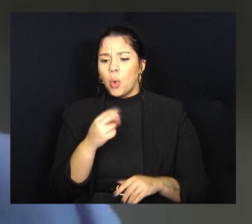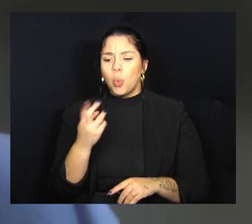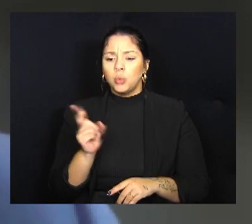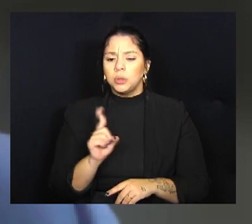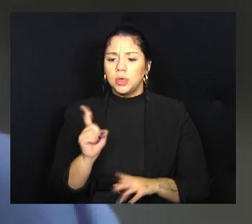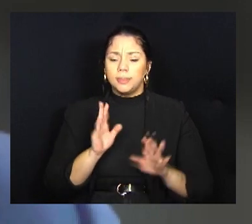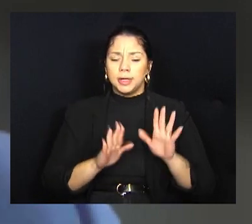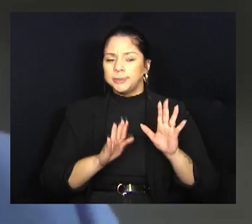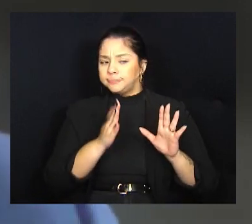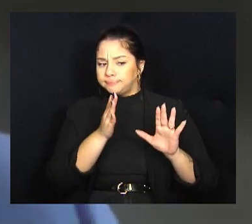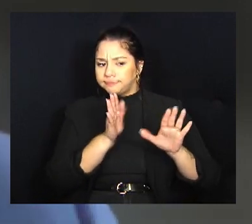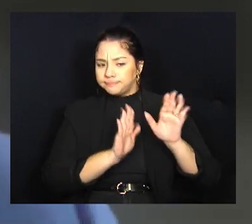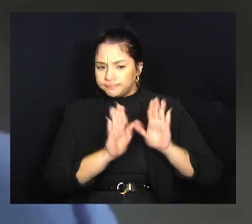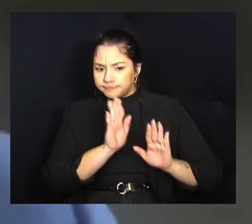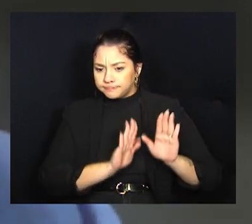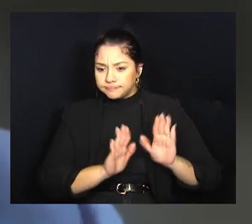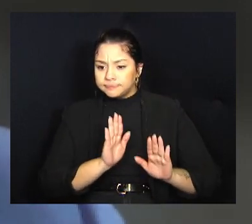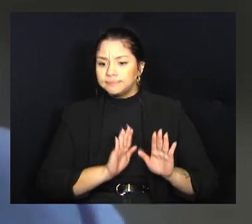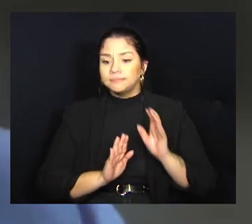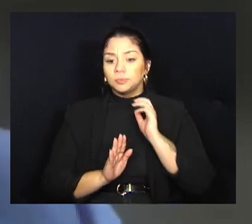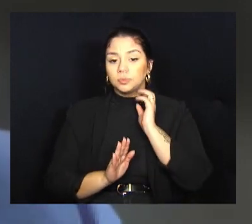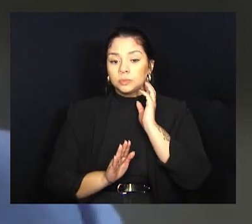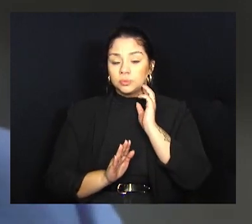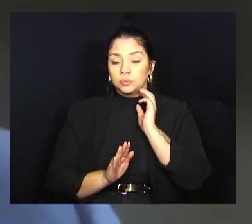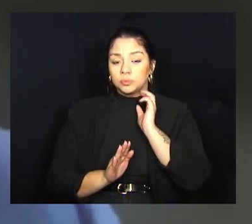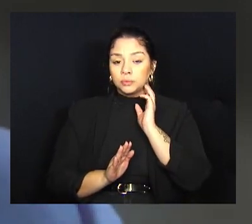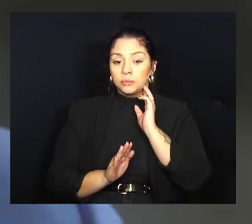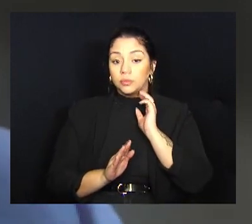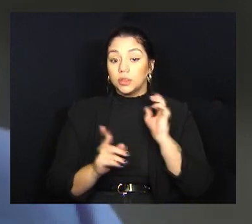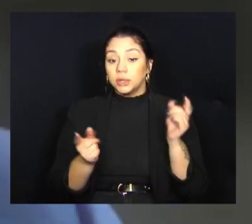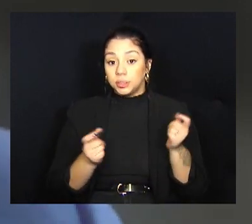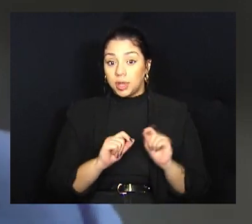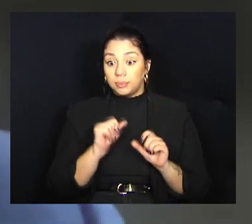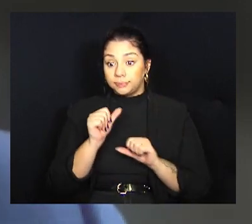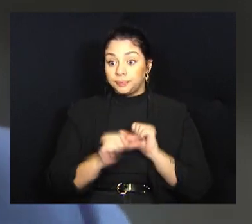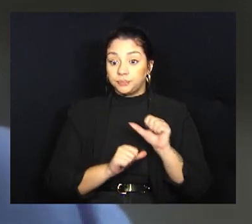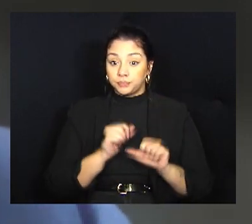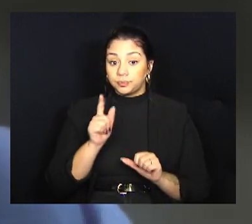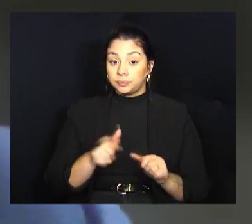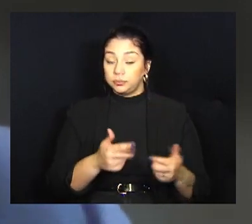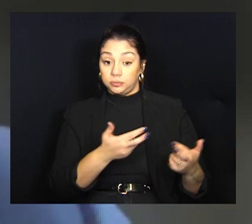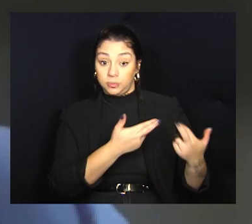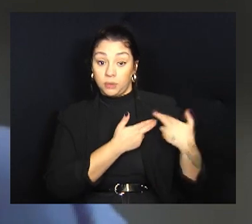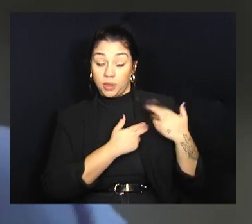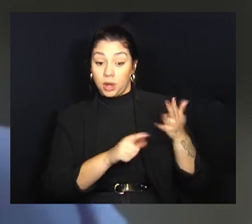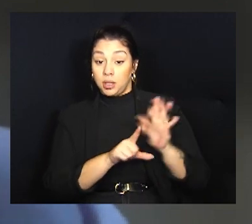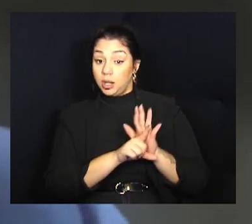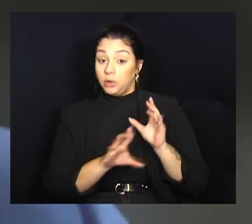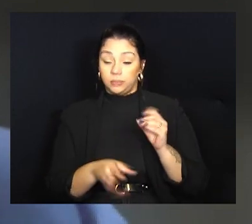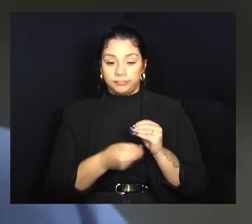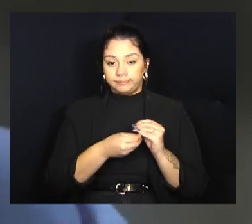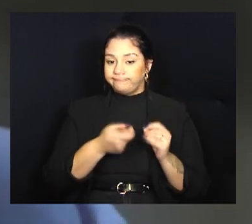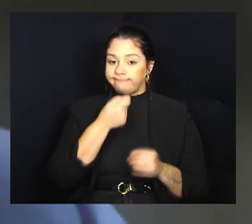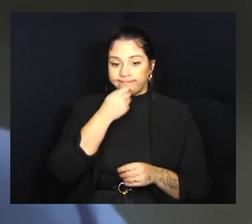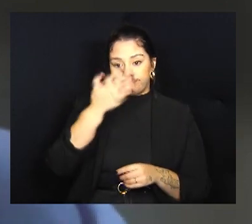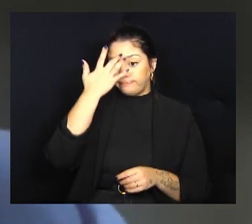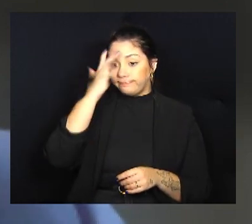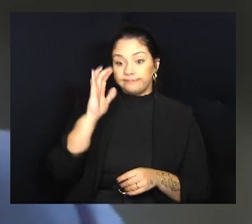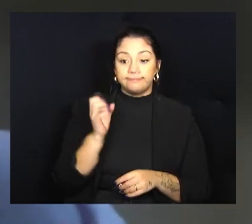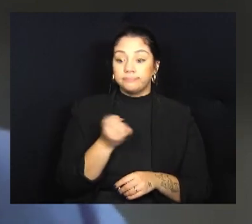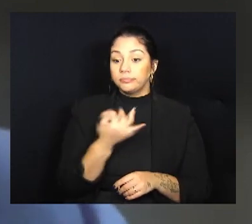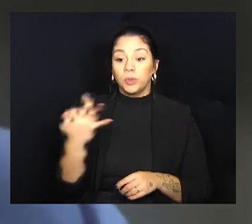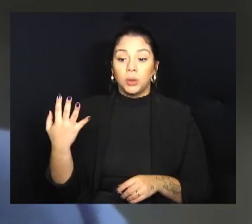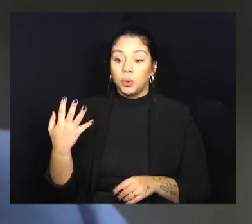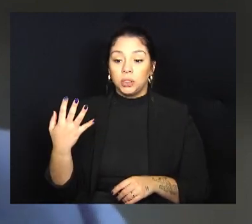parâmetros de obedecer ou não, tá? Essa possibilidade de alteração fica a cargo da lei complementar. A gente ainda não sabe qual vai ser a margem